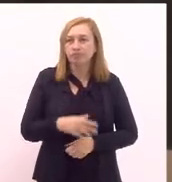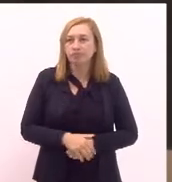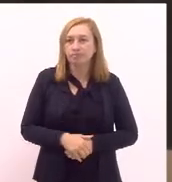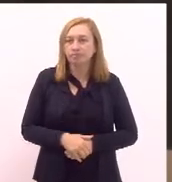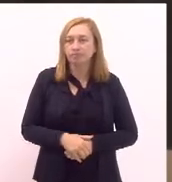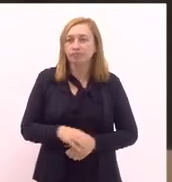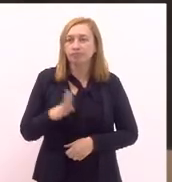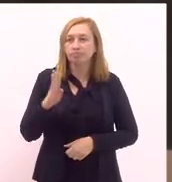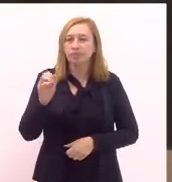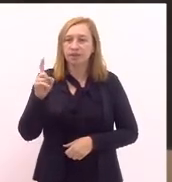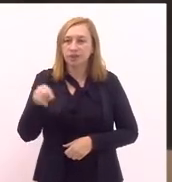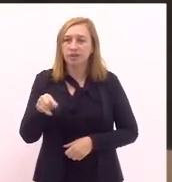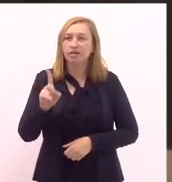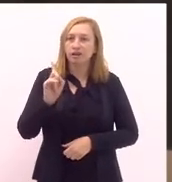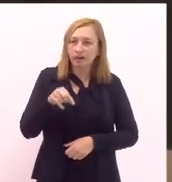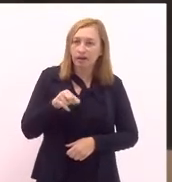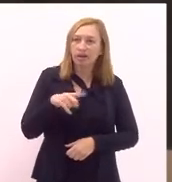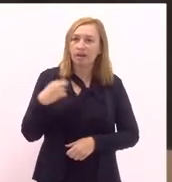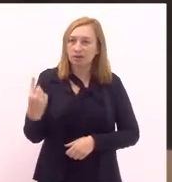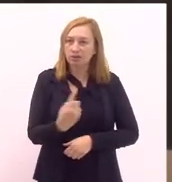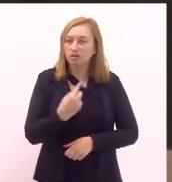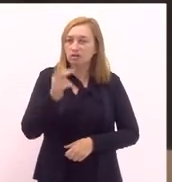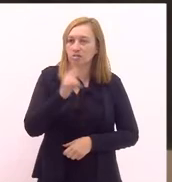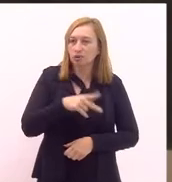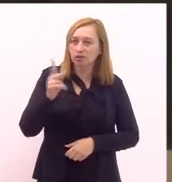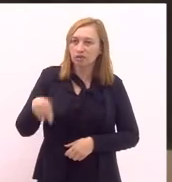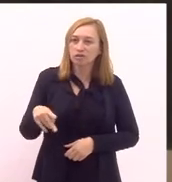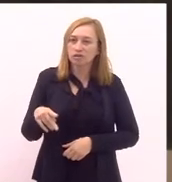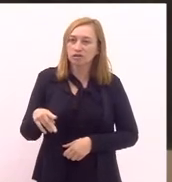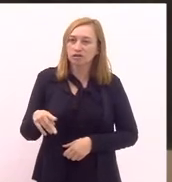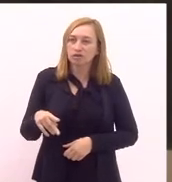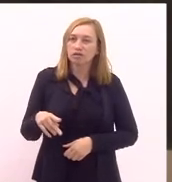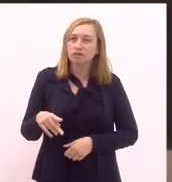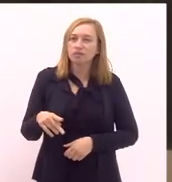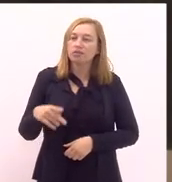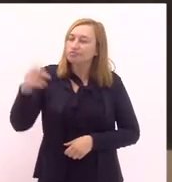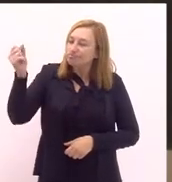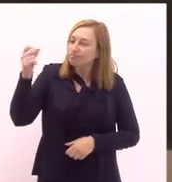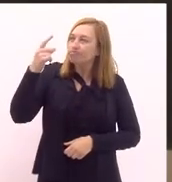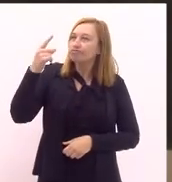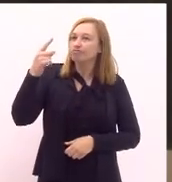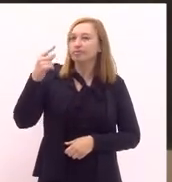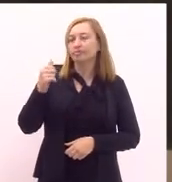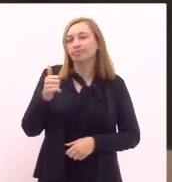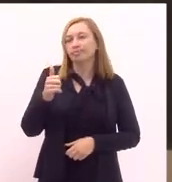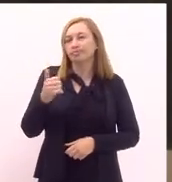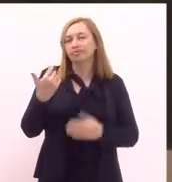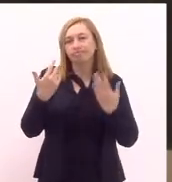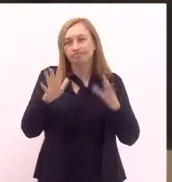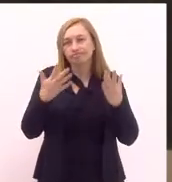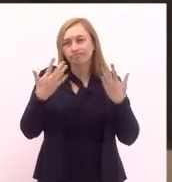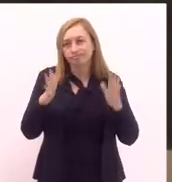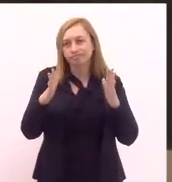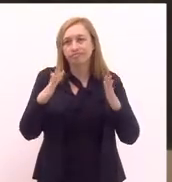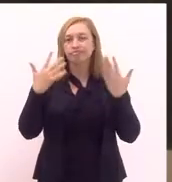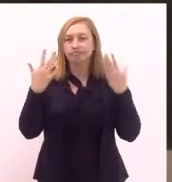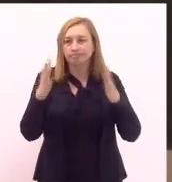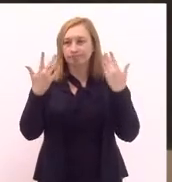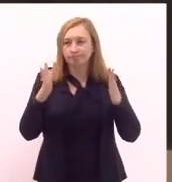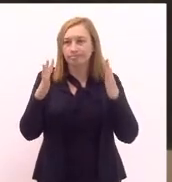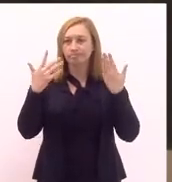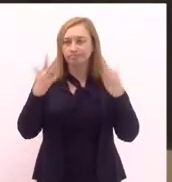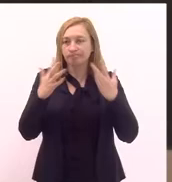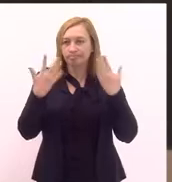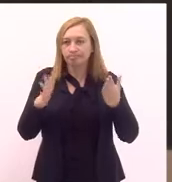de né é a nossa professora é a Nossa respiradora parabéns parabéns